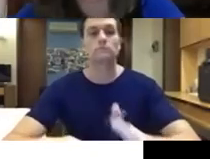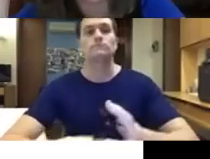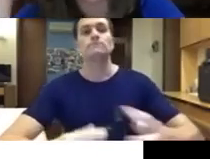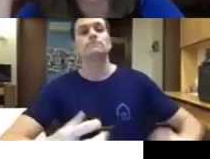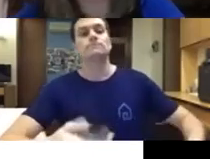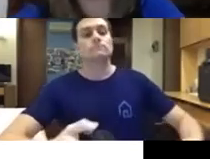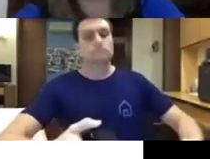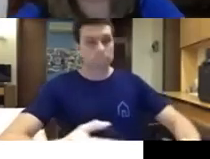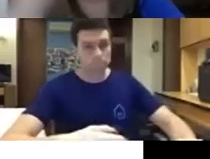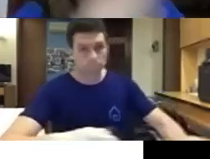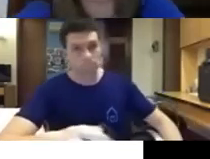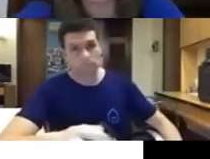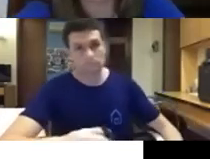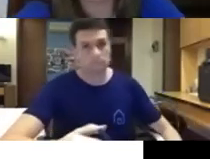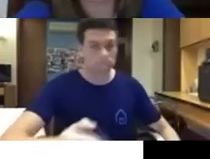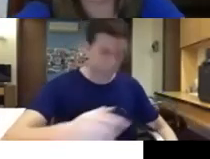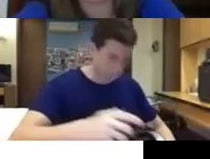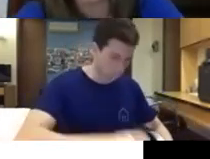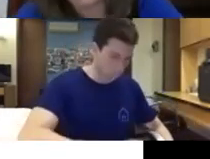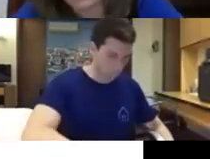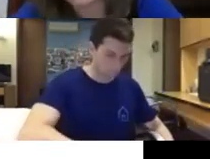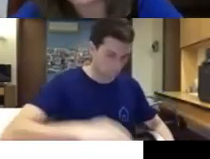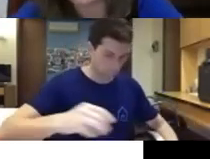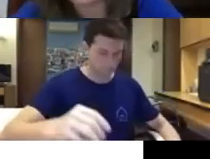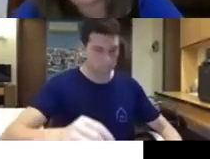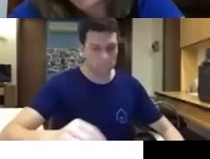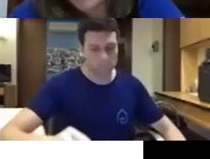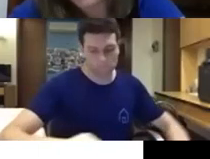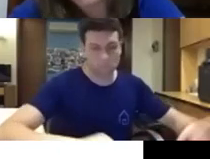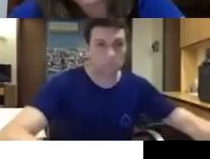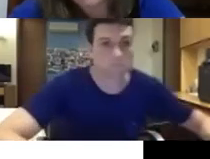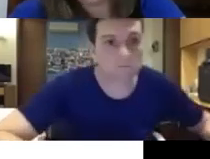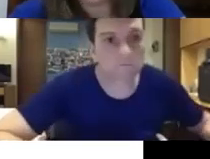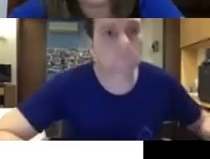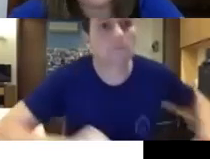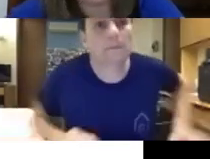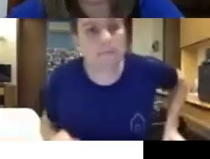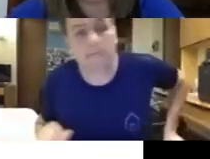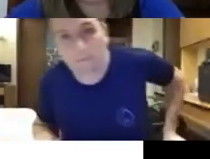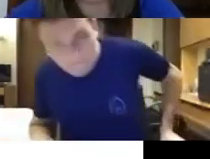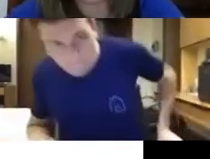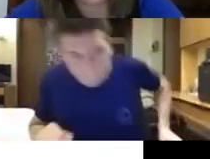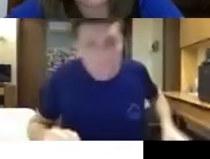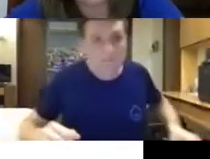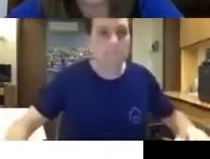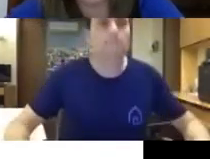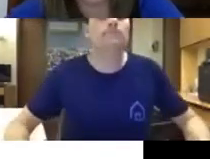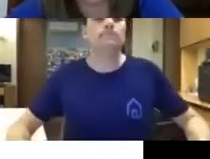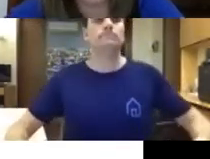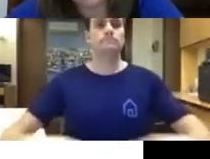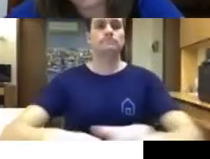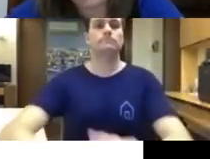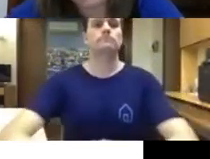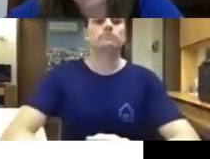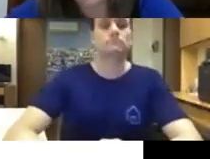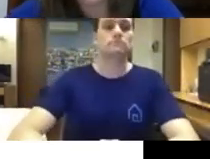Até comparar daqui a pouco uma parte sã com uma parte que eu acho que foi afetada, mas nunca para fazer uma